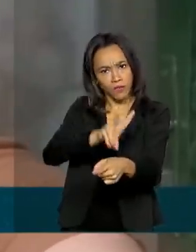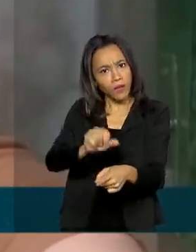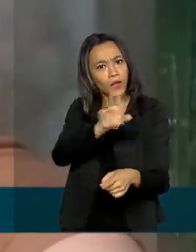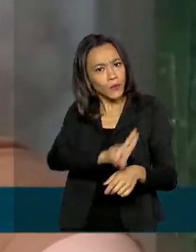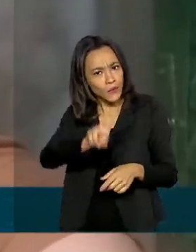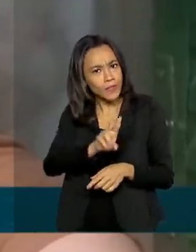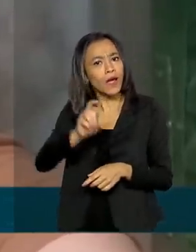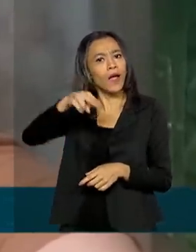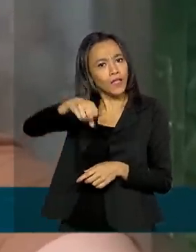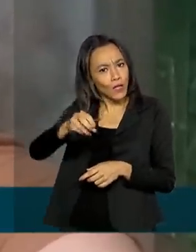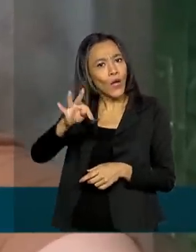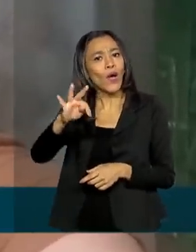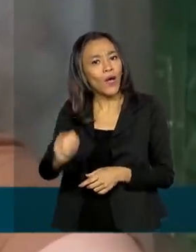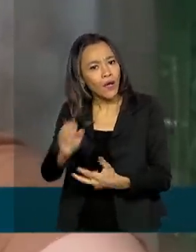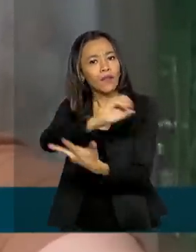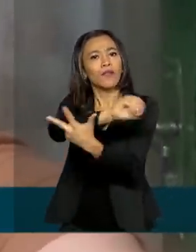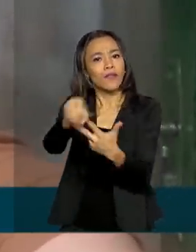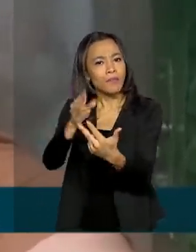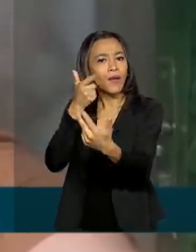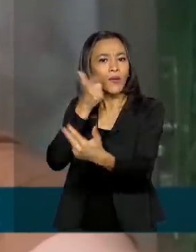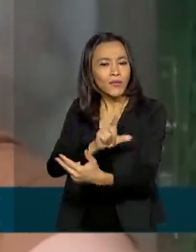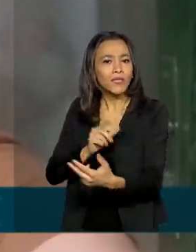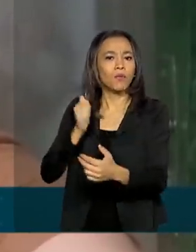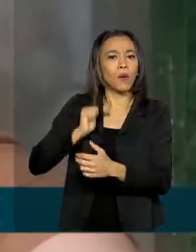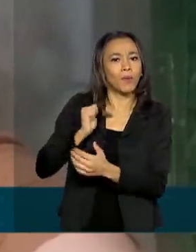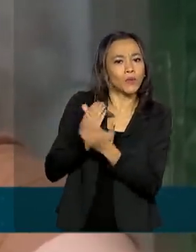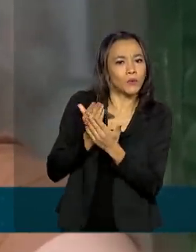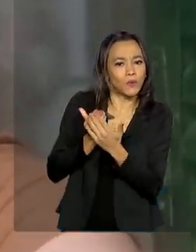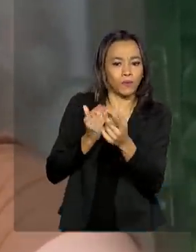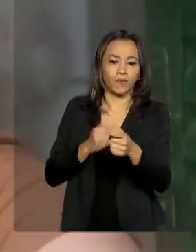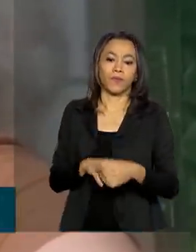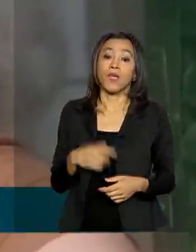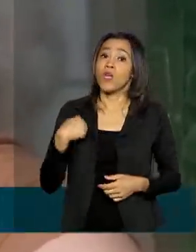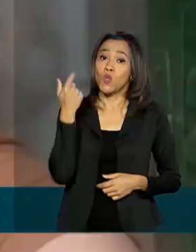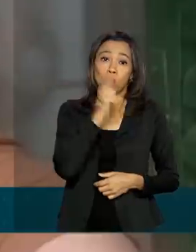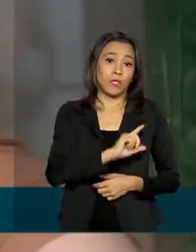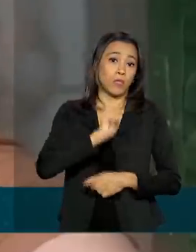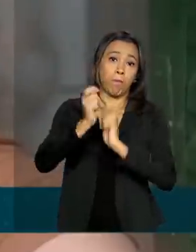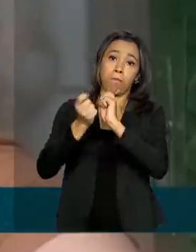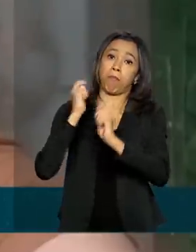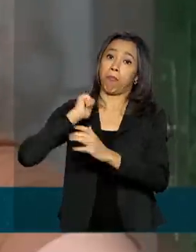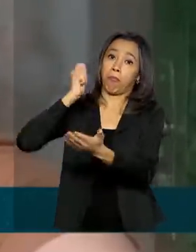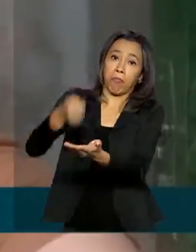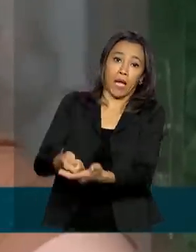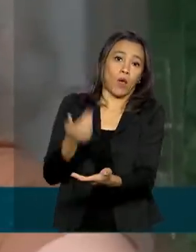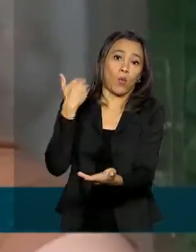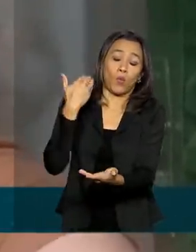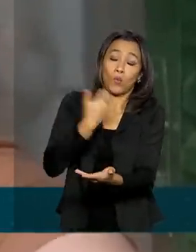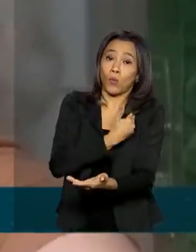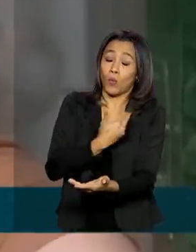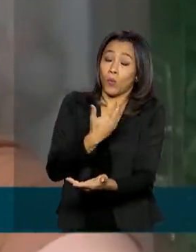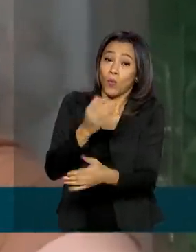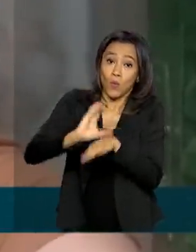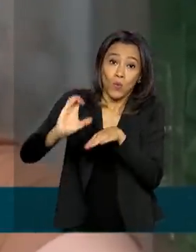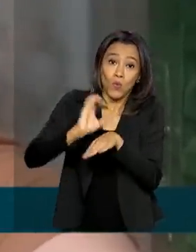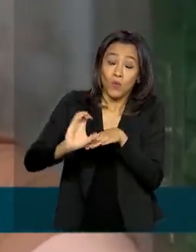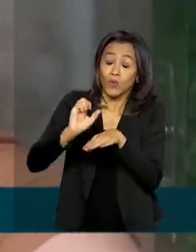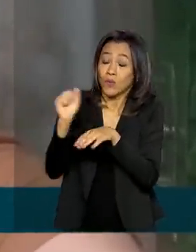do Enem para tentar uma bolsa pelo Prouni. Porque eu não tenho condições de pagar o curso, porque é um curso extremamente caro.